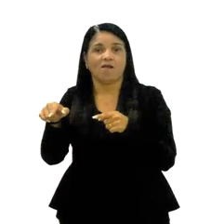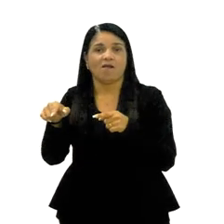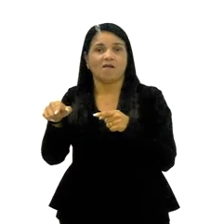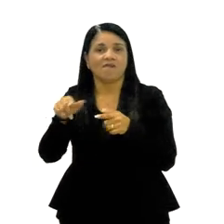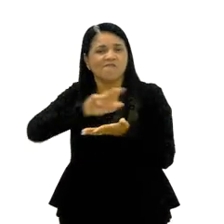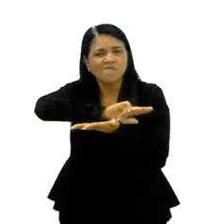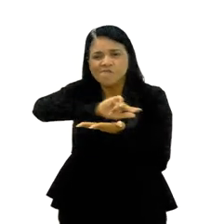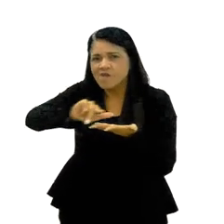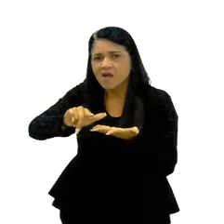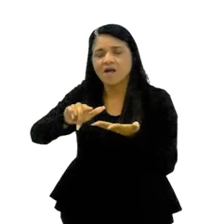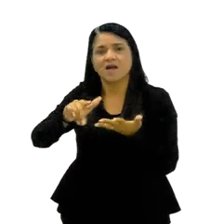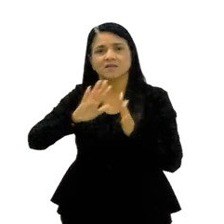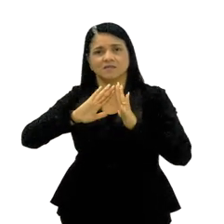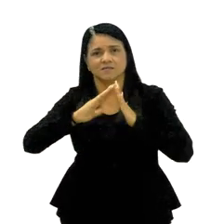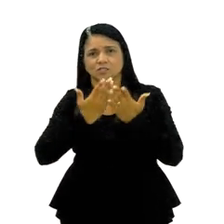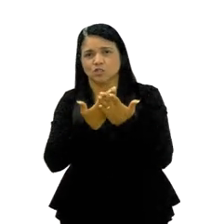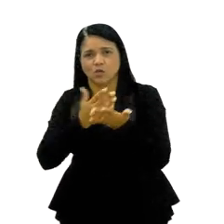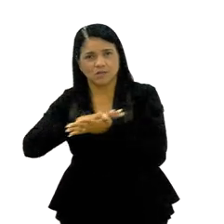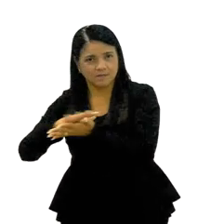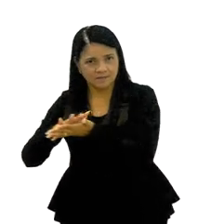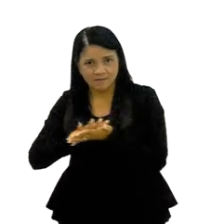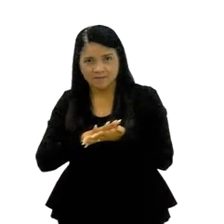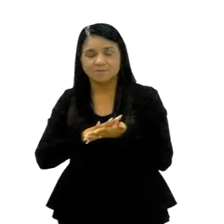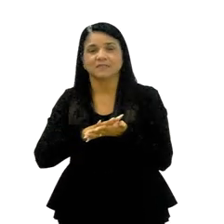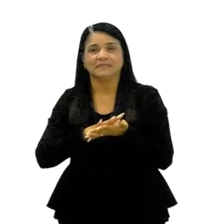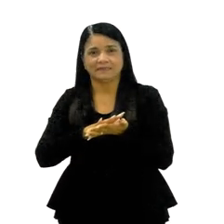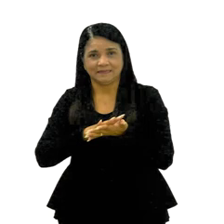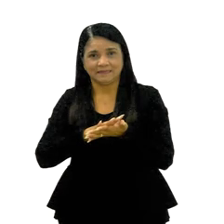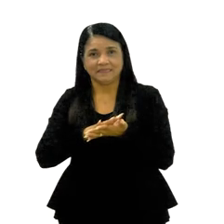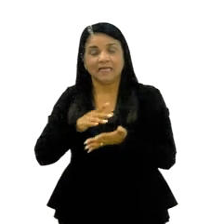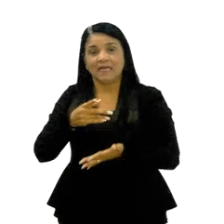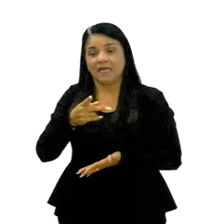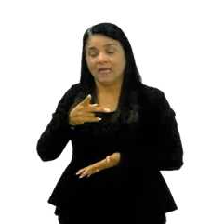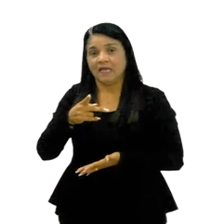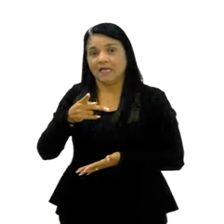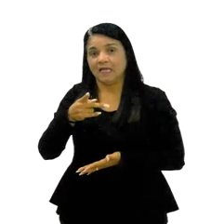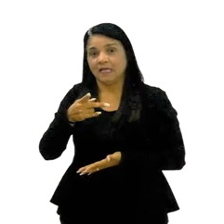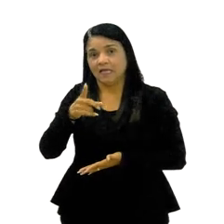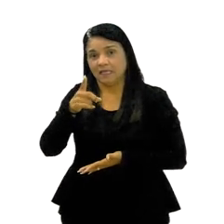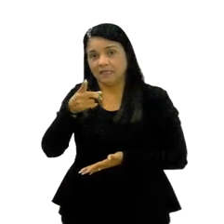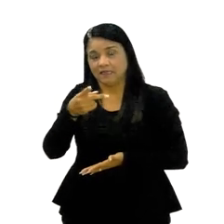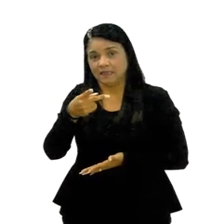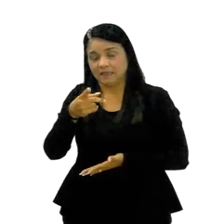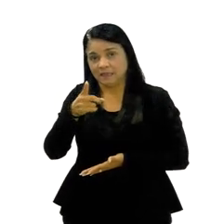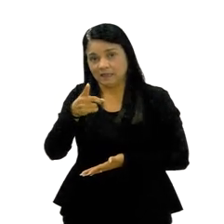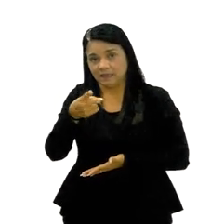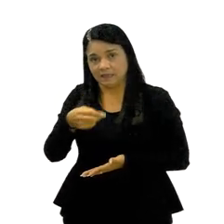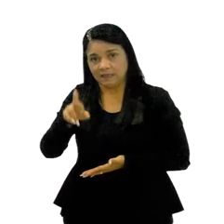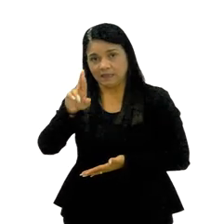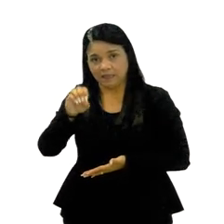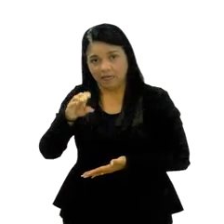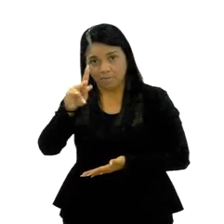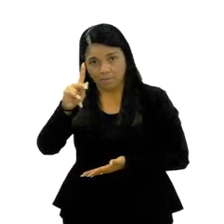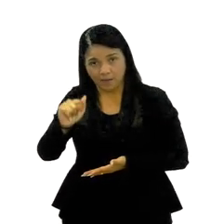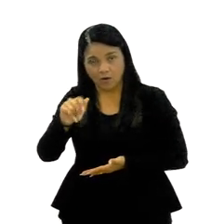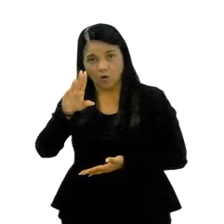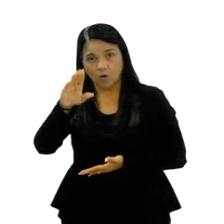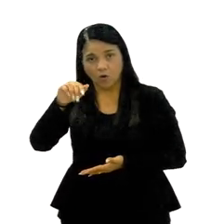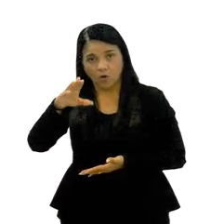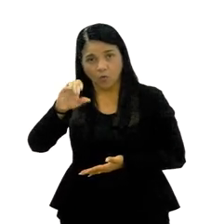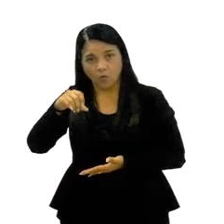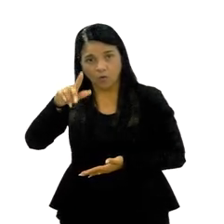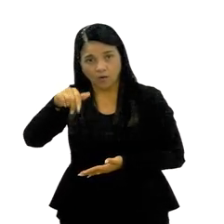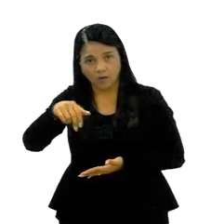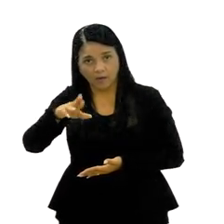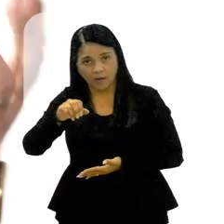tem muitas escolas de samba, e a Trepa Coqueiro é uma escola de samba de Estarreja,